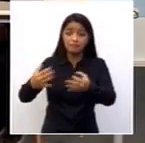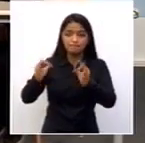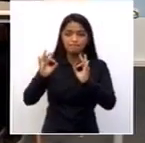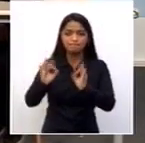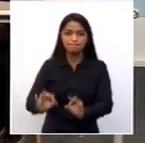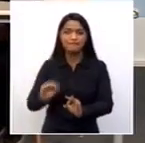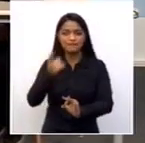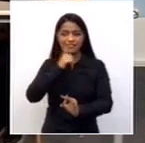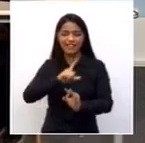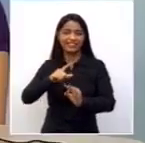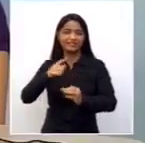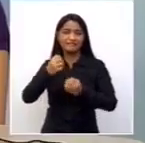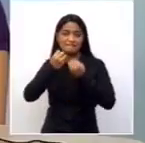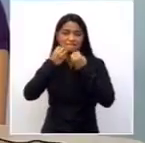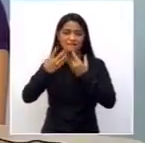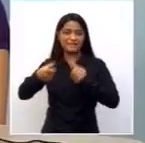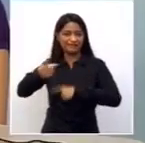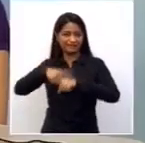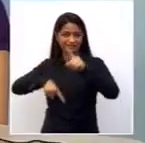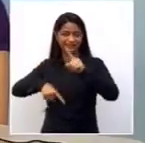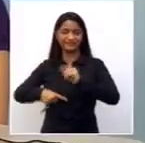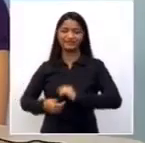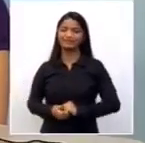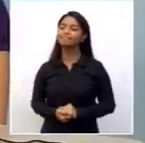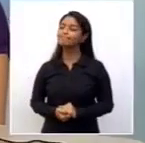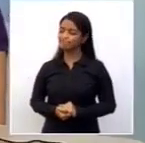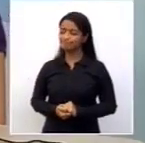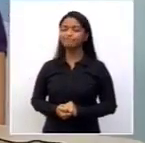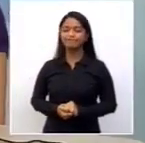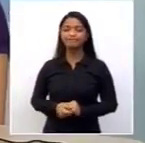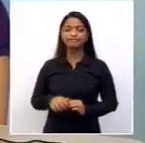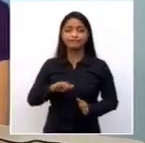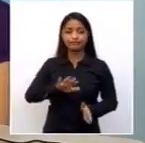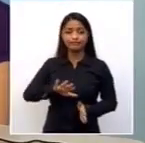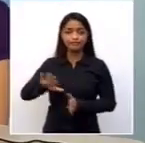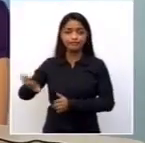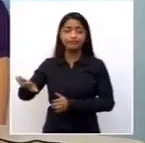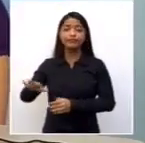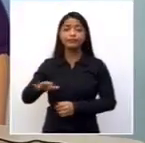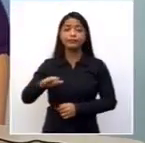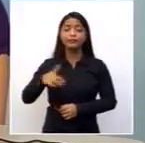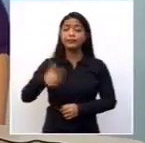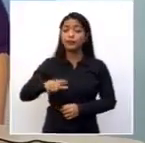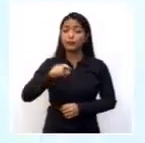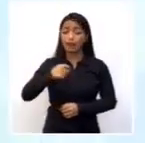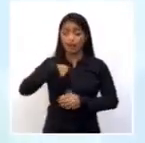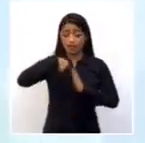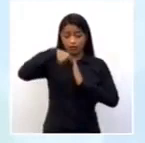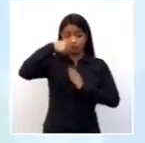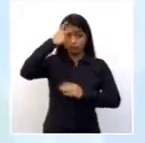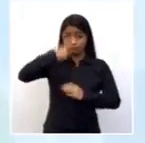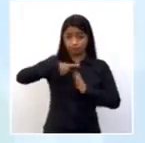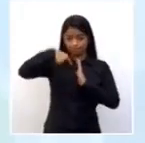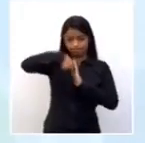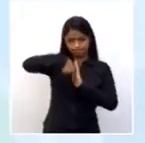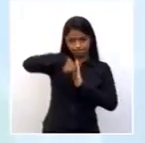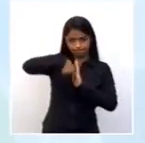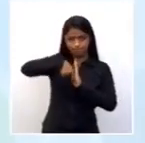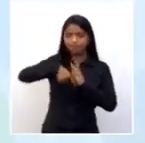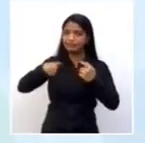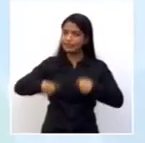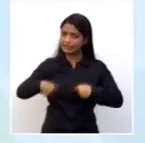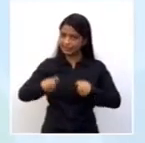interessante. Perfeito. Então, o próximo ponto é trabalhar a autoavaliação. Considerando a importância da autonomia